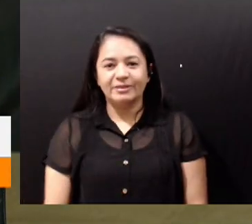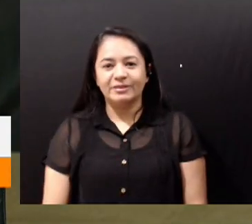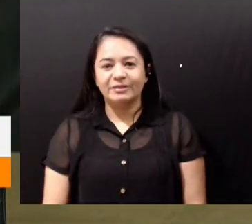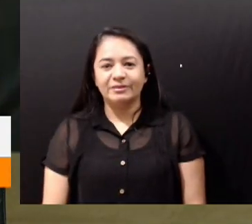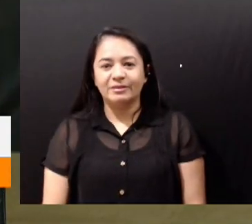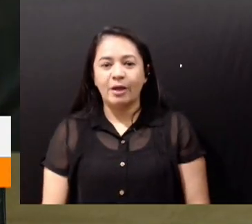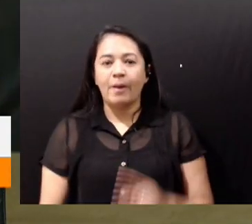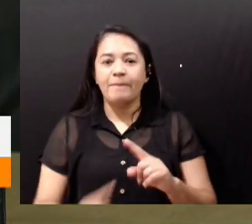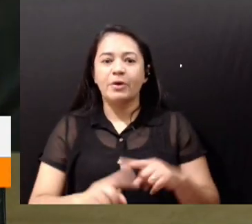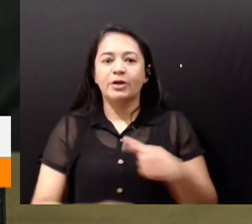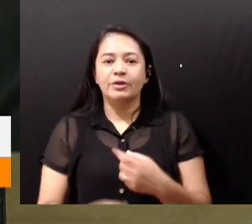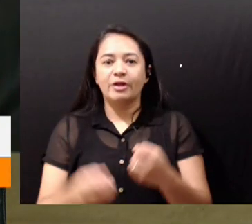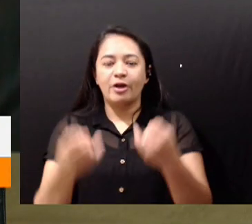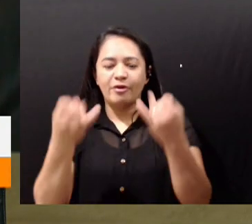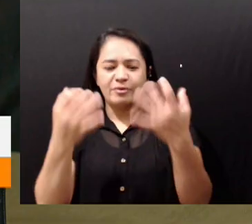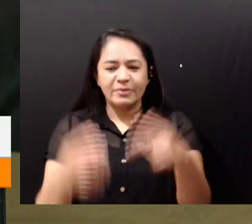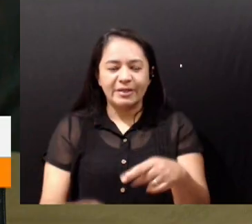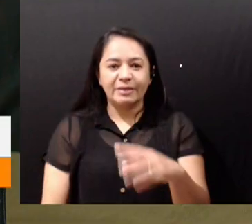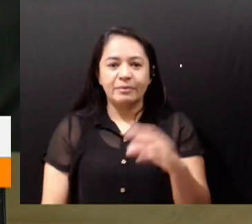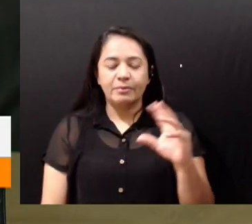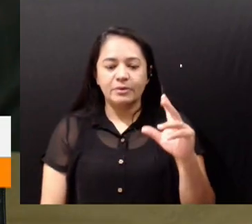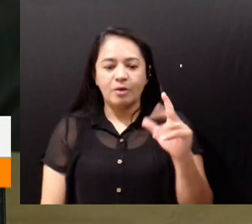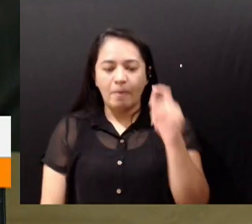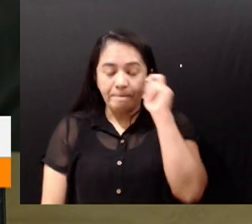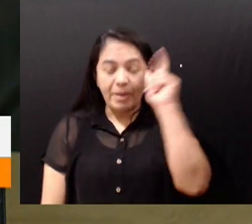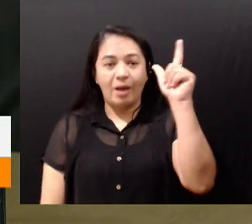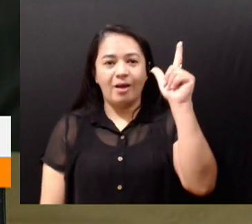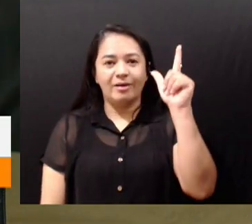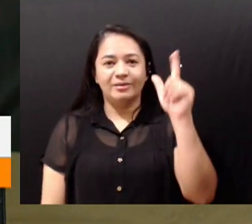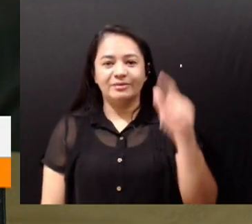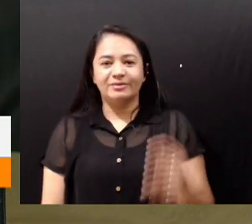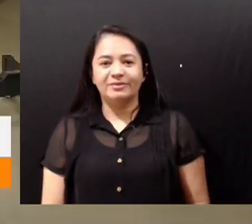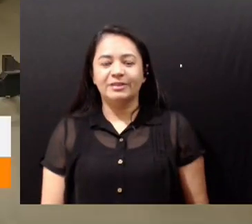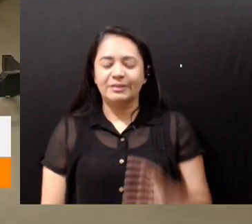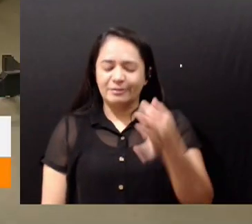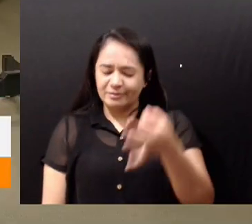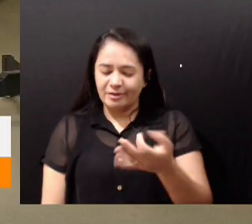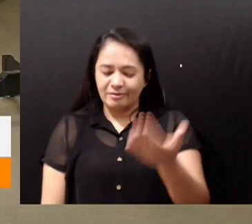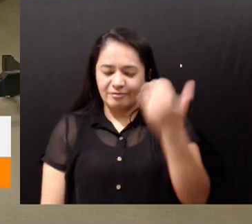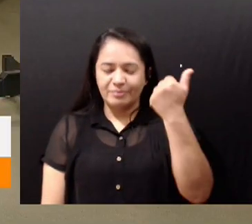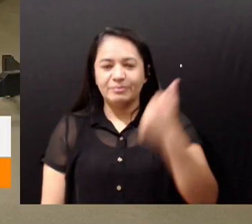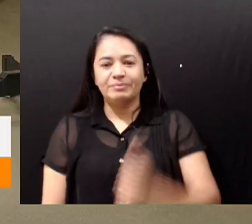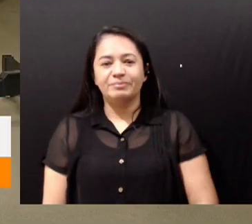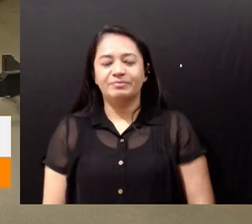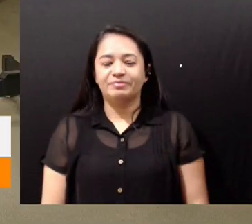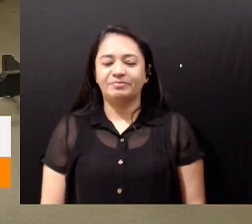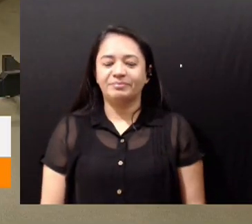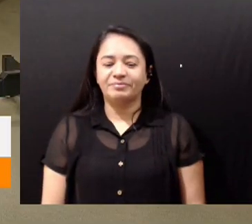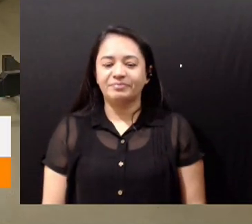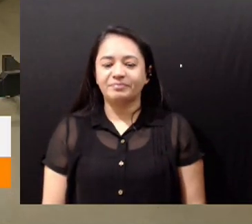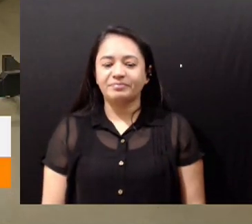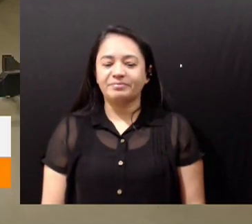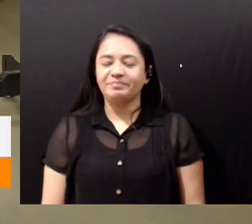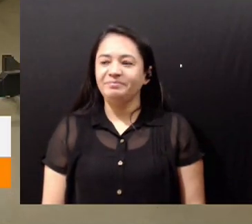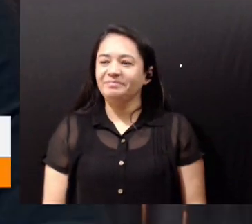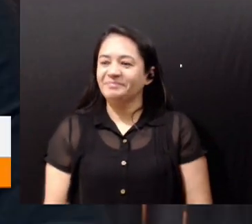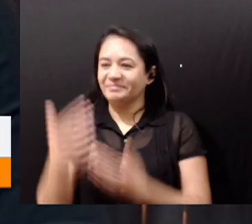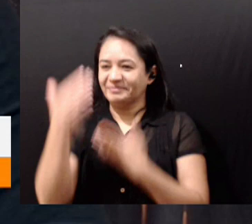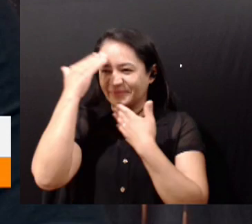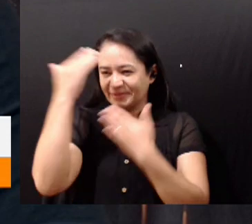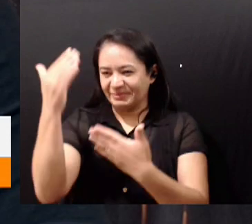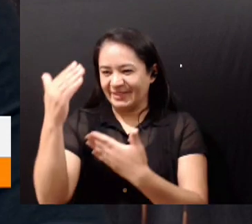pessoa pega para ela e, ó, dá super certo. Então, vamos lá, considerações finais. Muito obrigada pela sua participação, Naíma. Eu